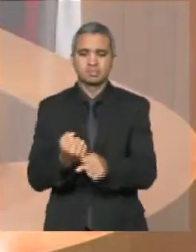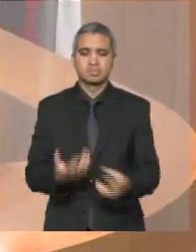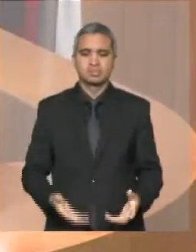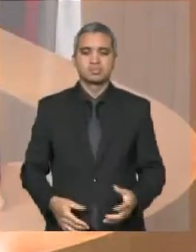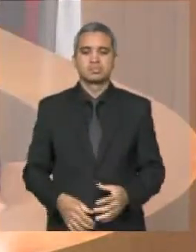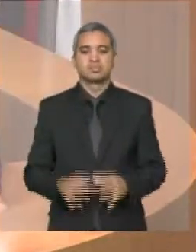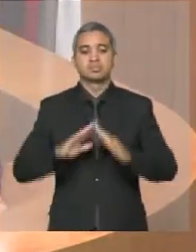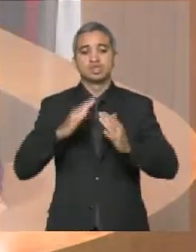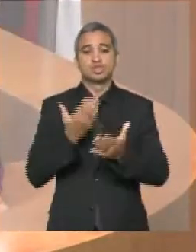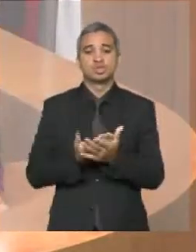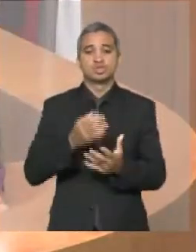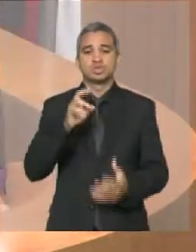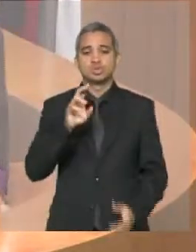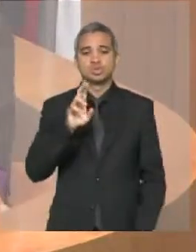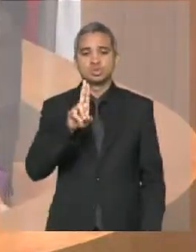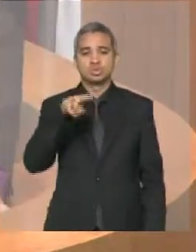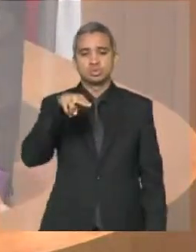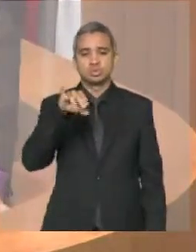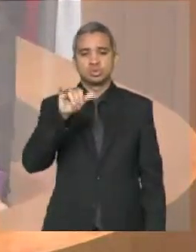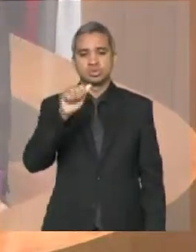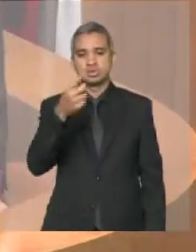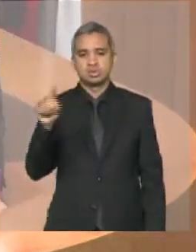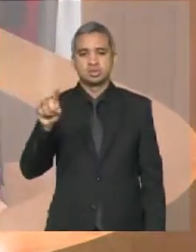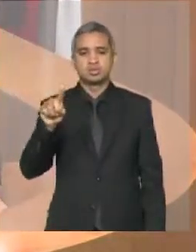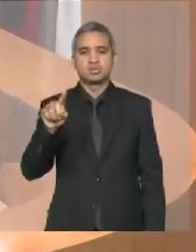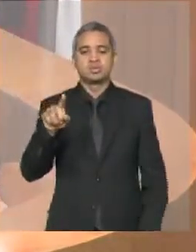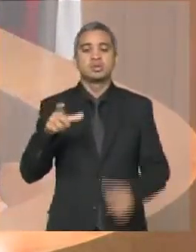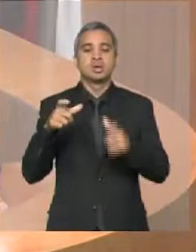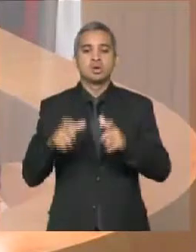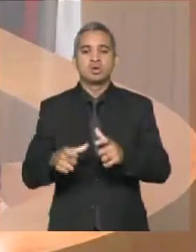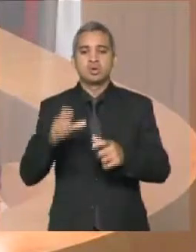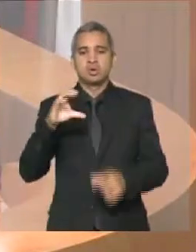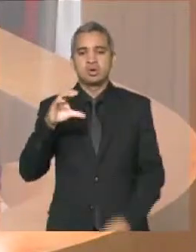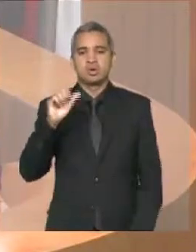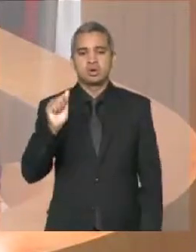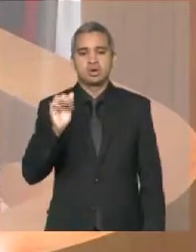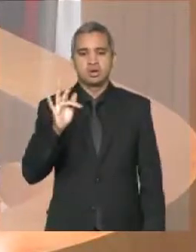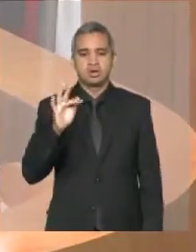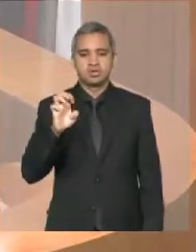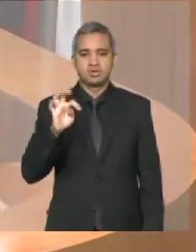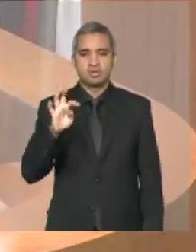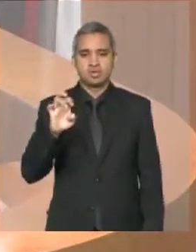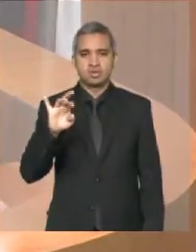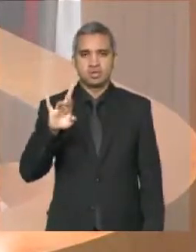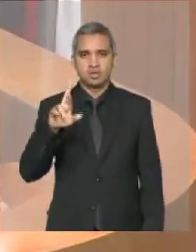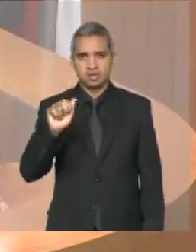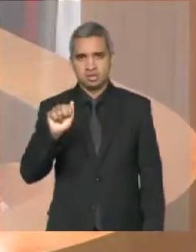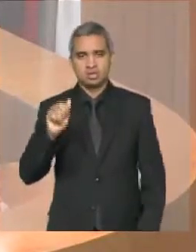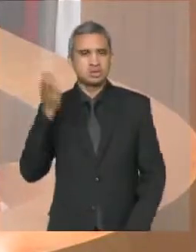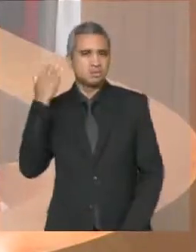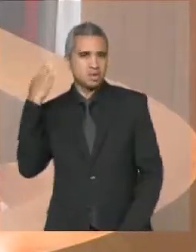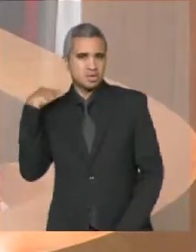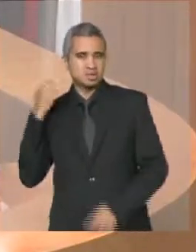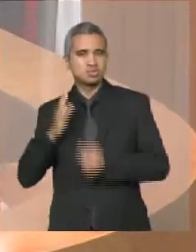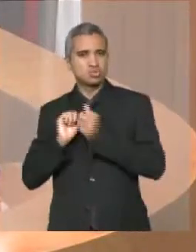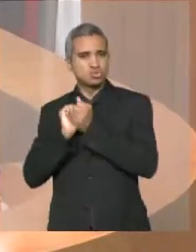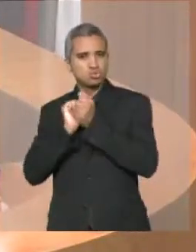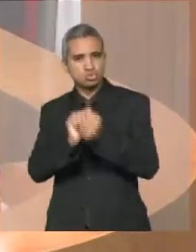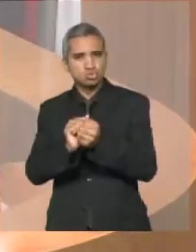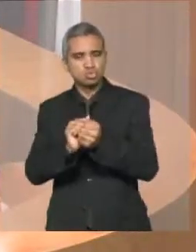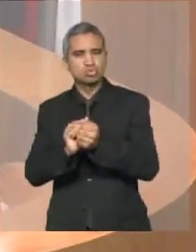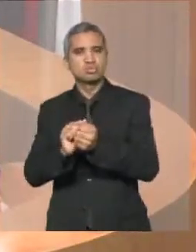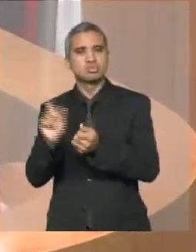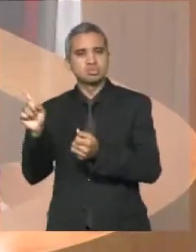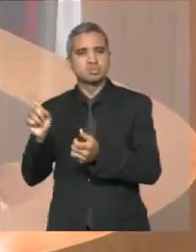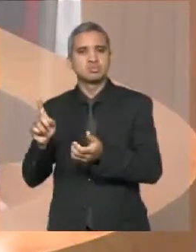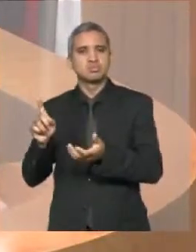A escola União na Cafeteira, dias atrás estive juntamente com a gestora da URI e o